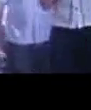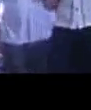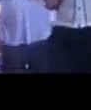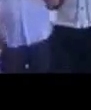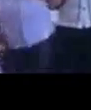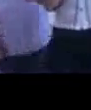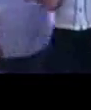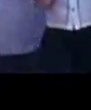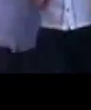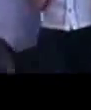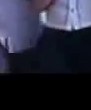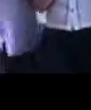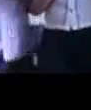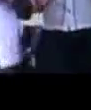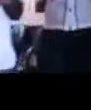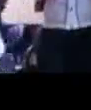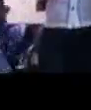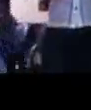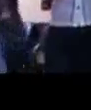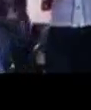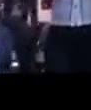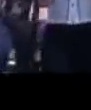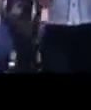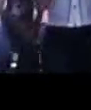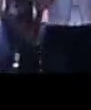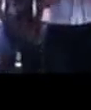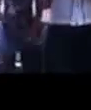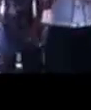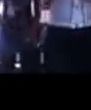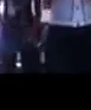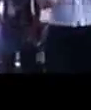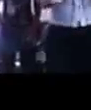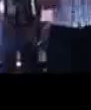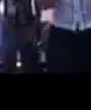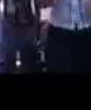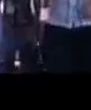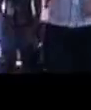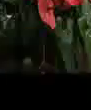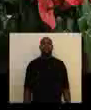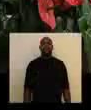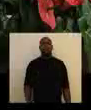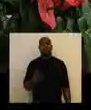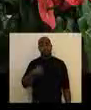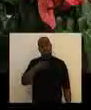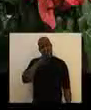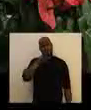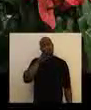assim você me mata. O interessante nesse projeto é que ele levou para classes